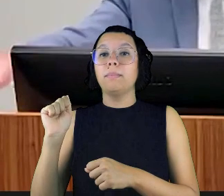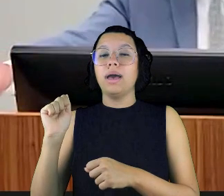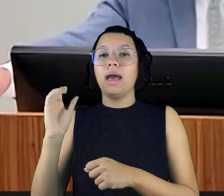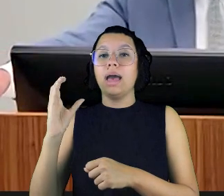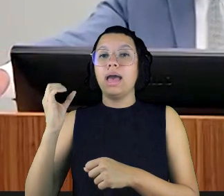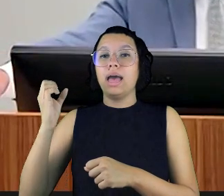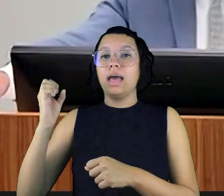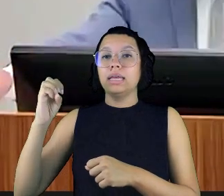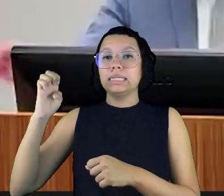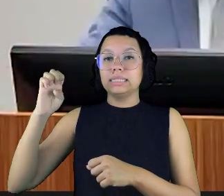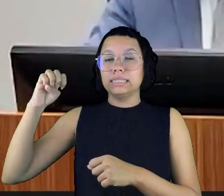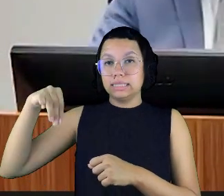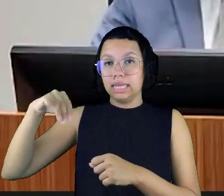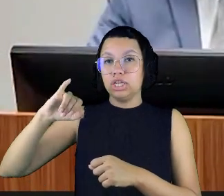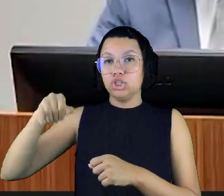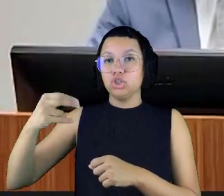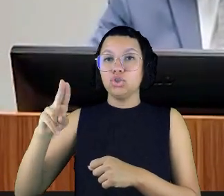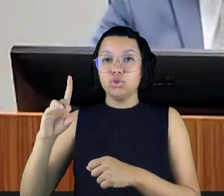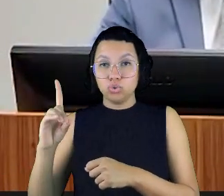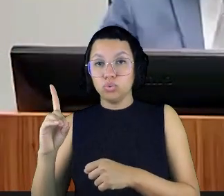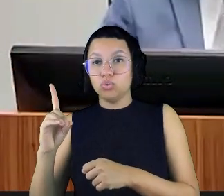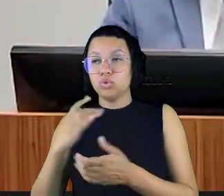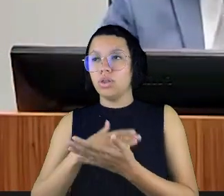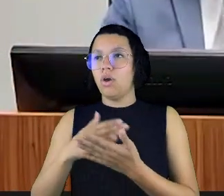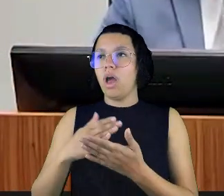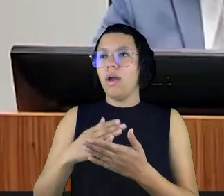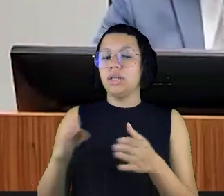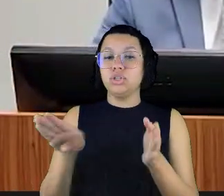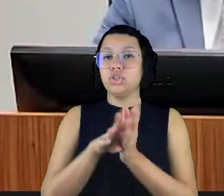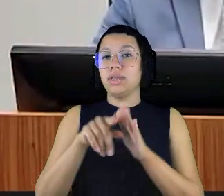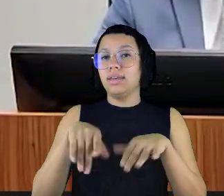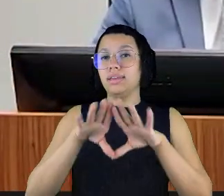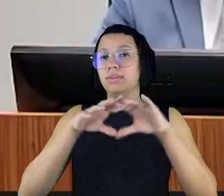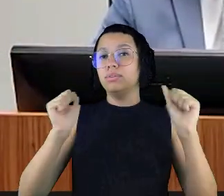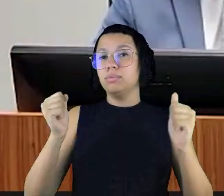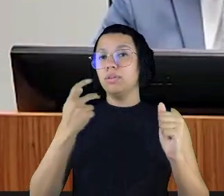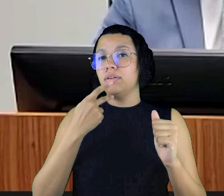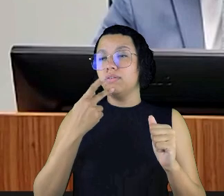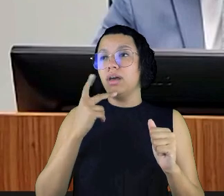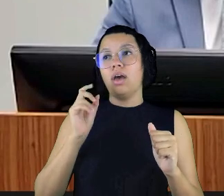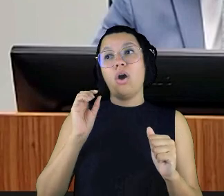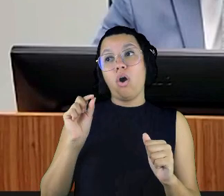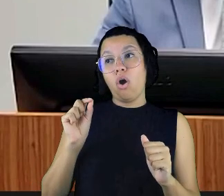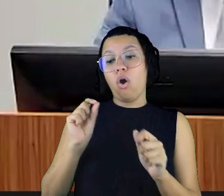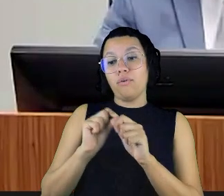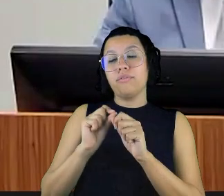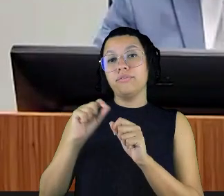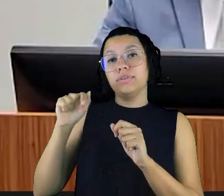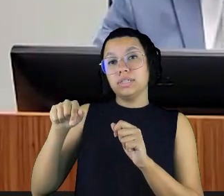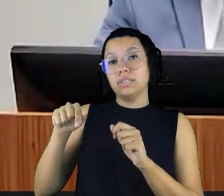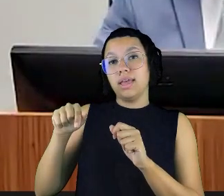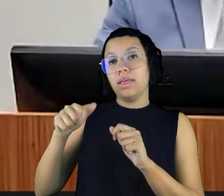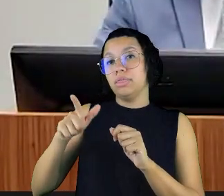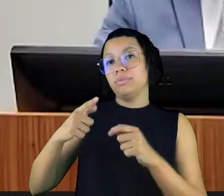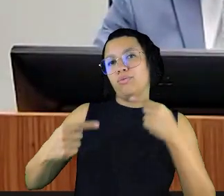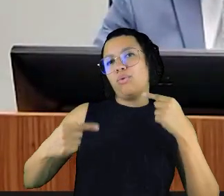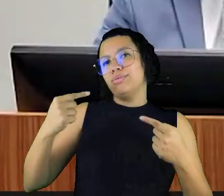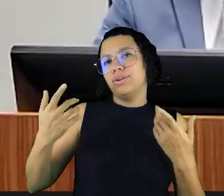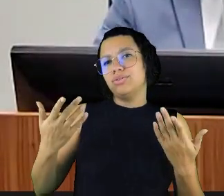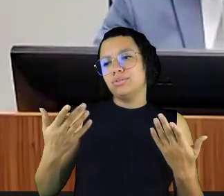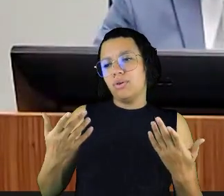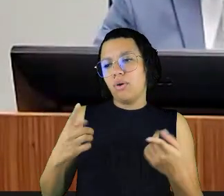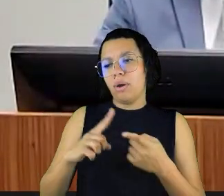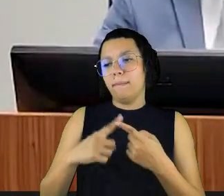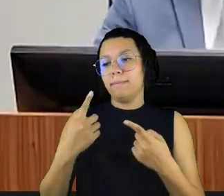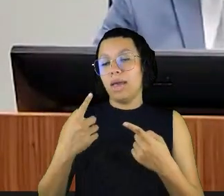né, falar, olha, fizeram o Bacenjude inaugural, sem o contraditório, não sei o quê, mas aí quando vem nas contrarrazões, a União fala